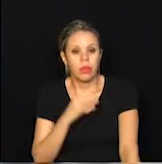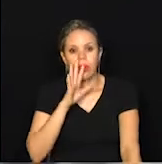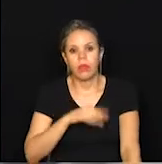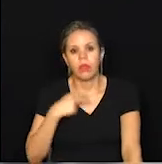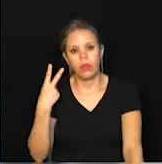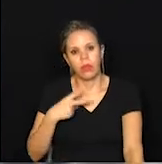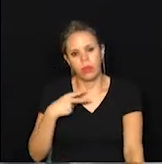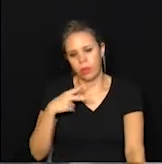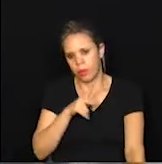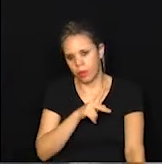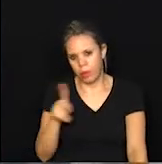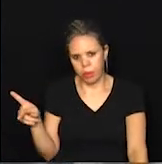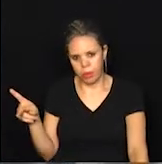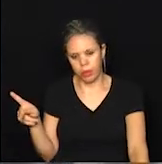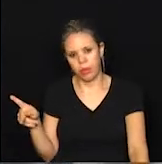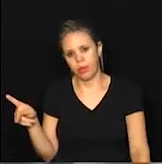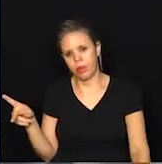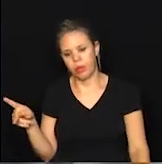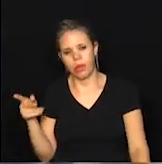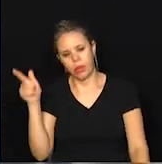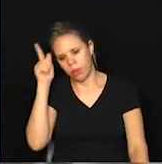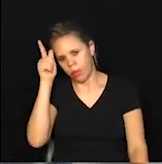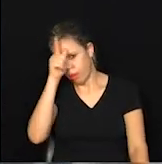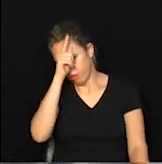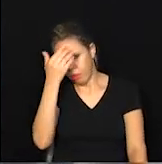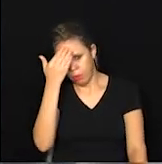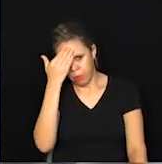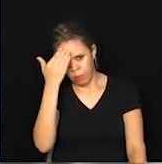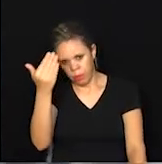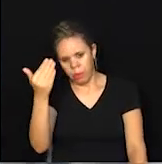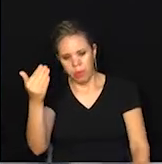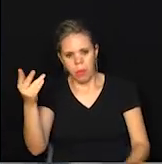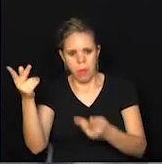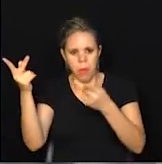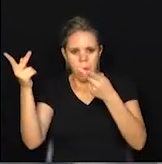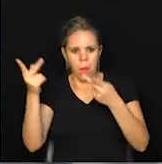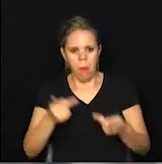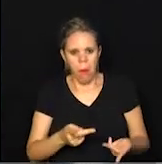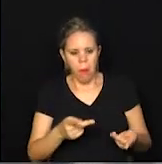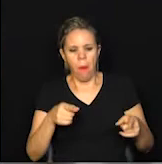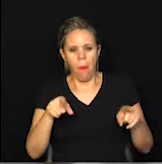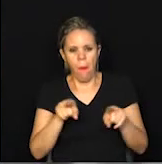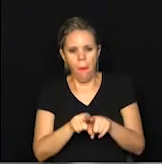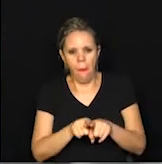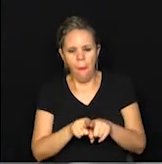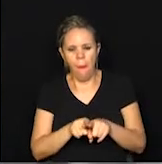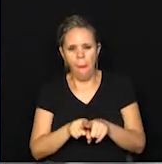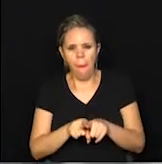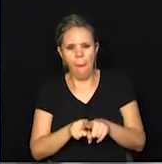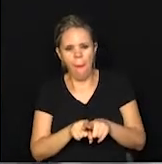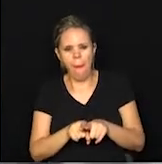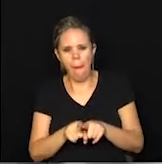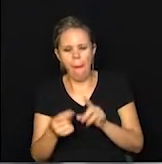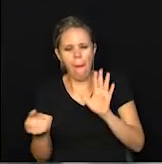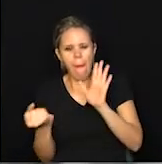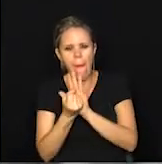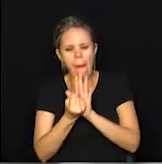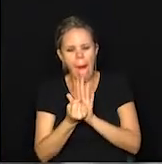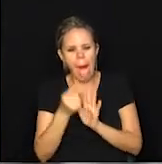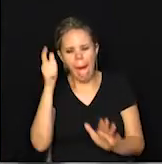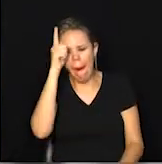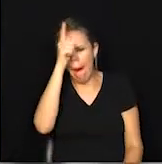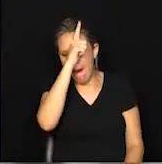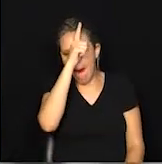Vereador presidente Gustavo Peta, muito obrigado pelo convite. Também o